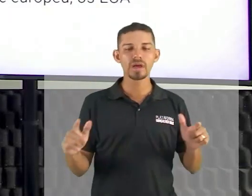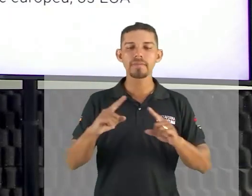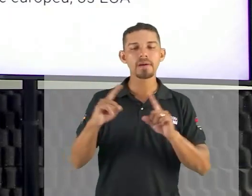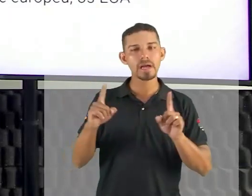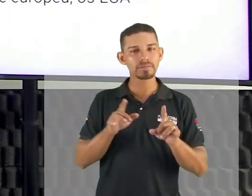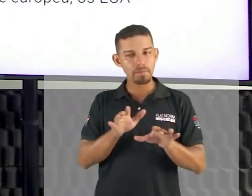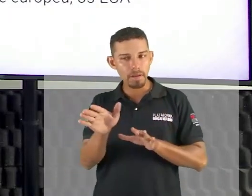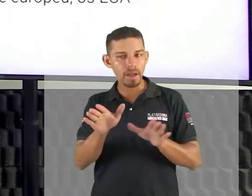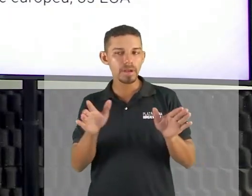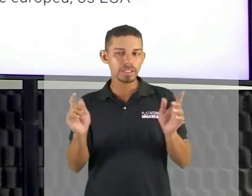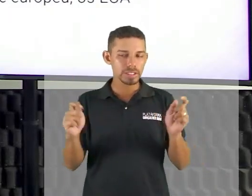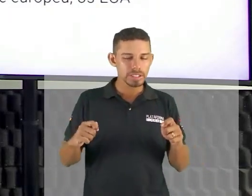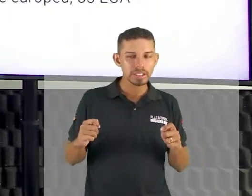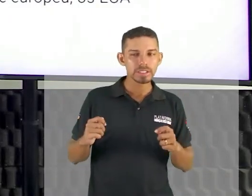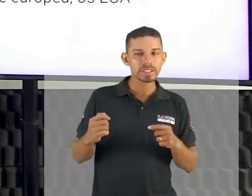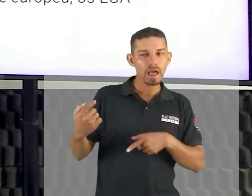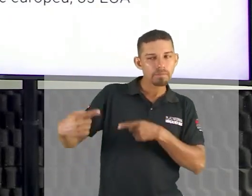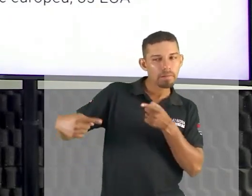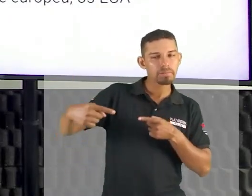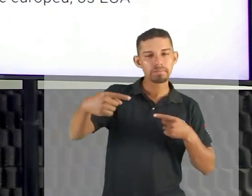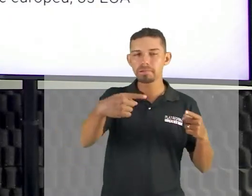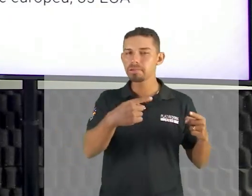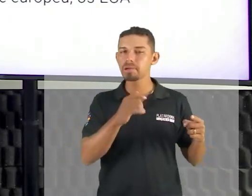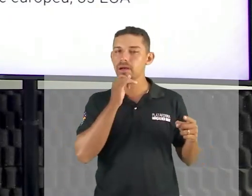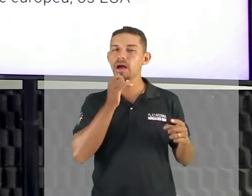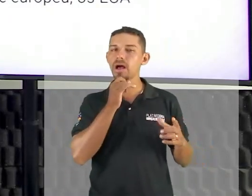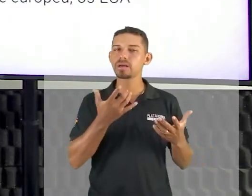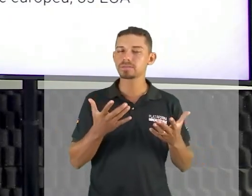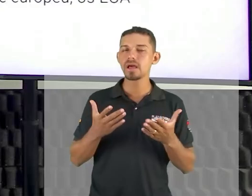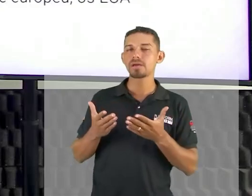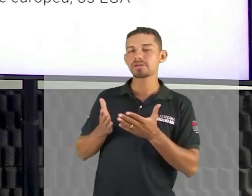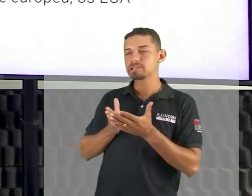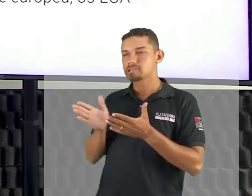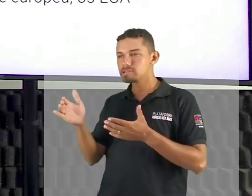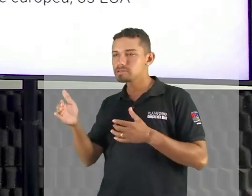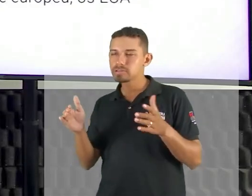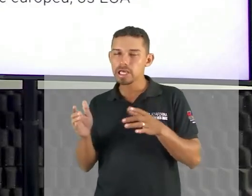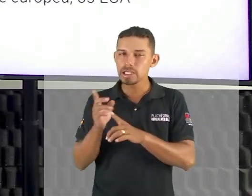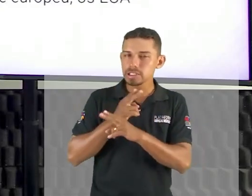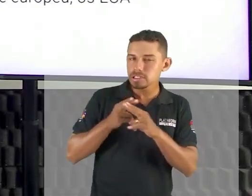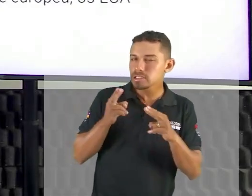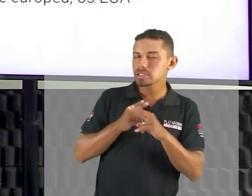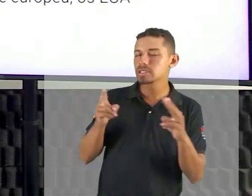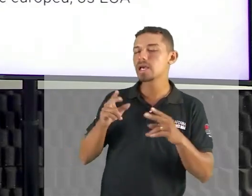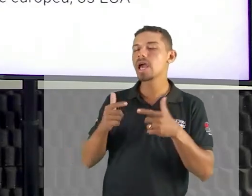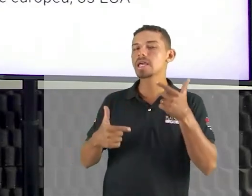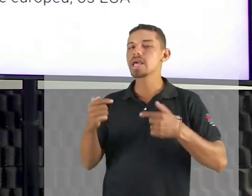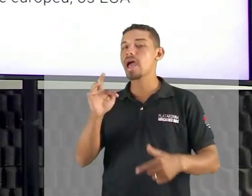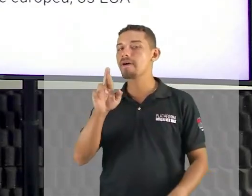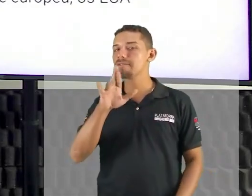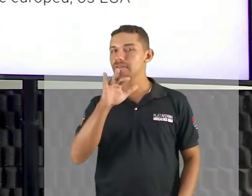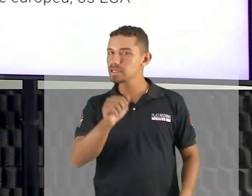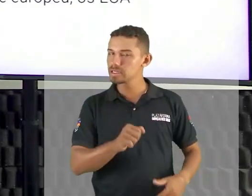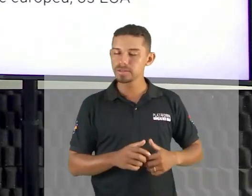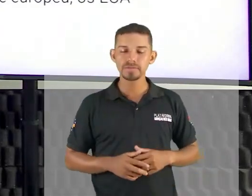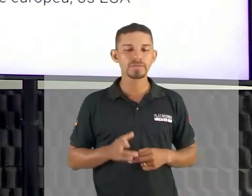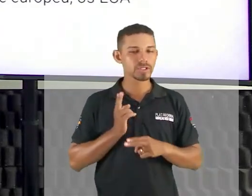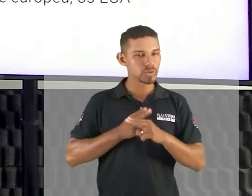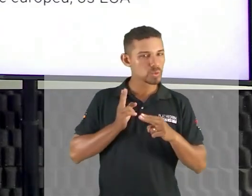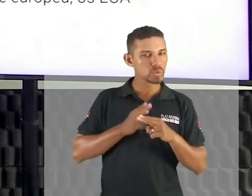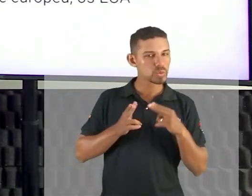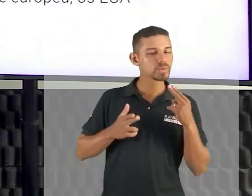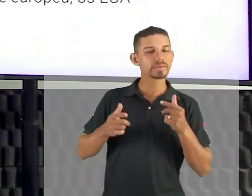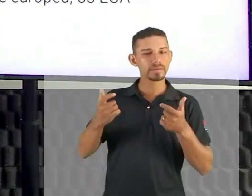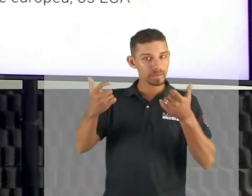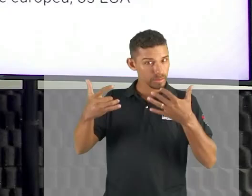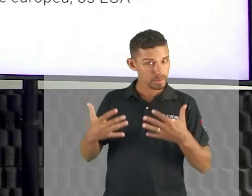haviam confrontos que eram marginais a esse processo. Por isso que se dá esse nome de Guerra Fria. Mas o que é importante perceber na